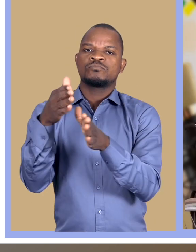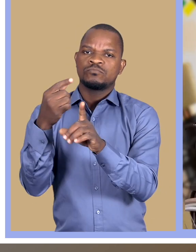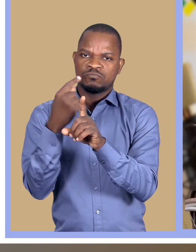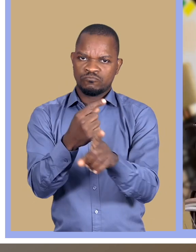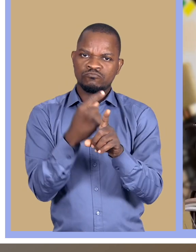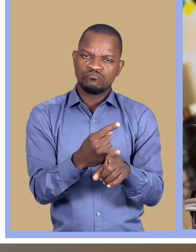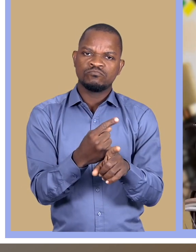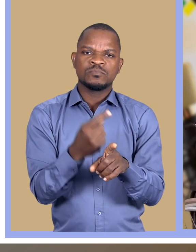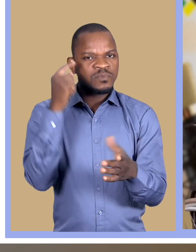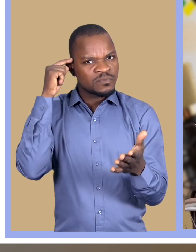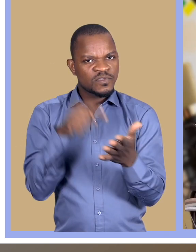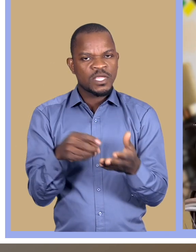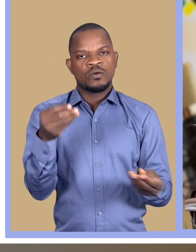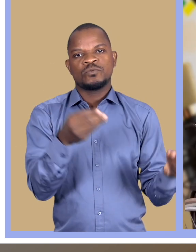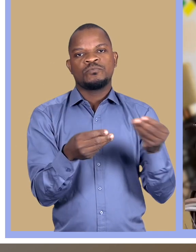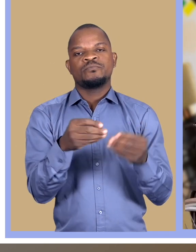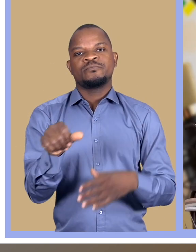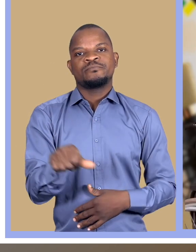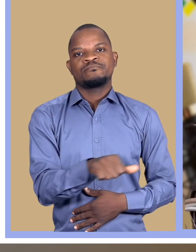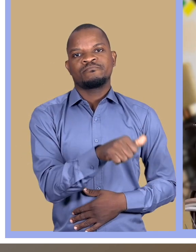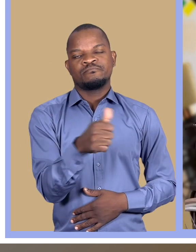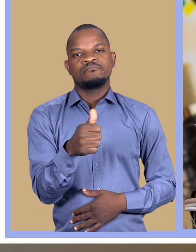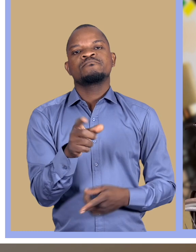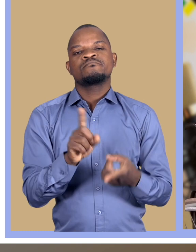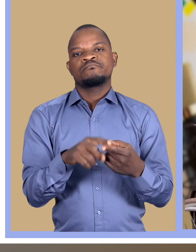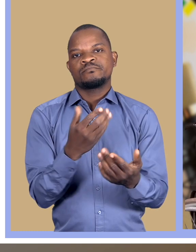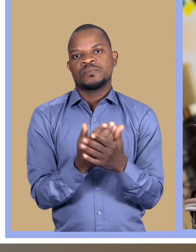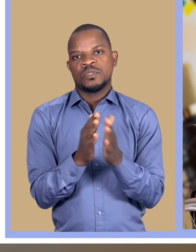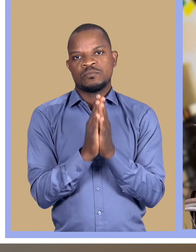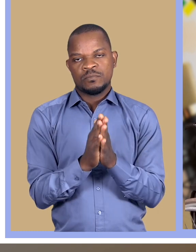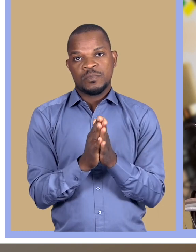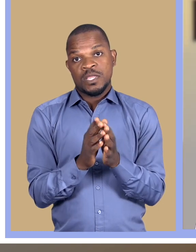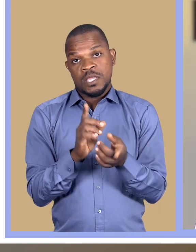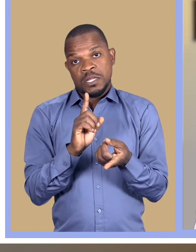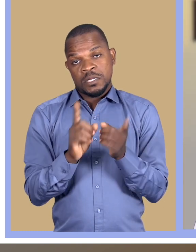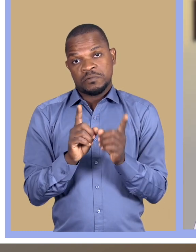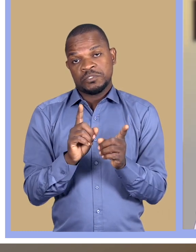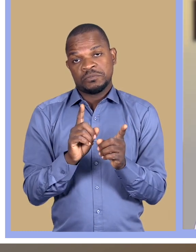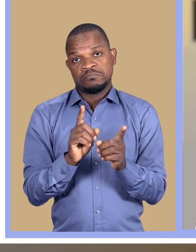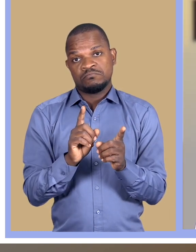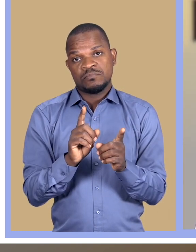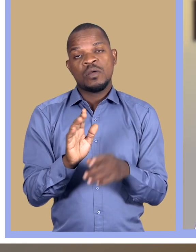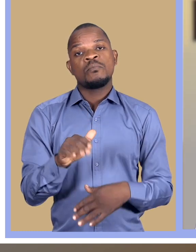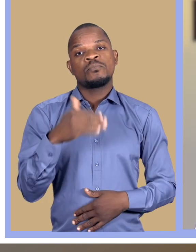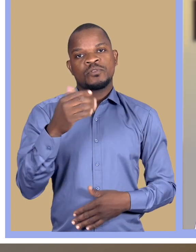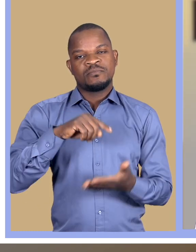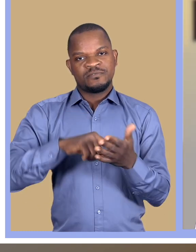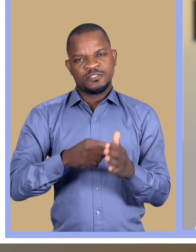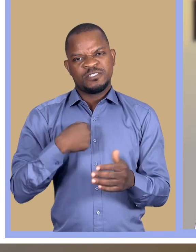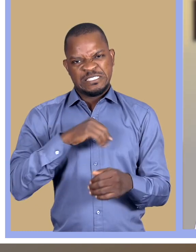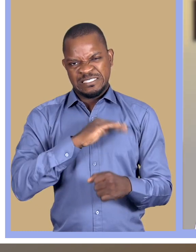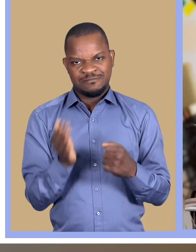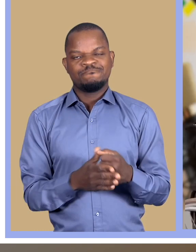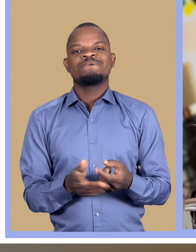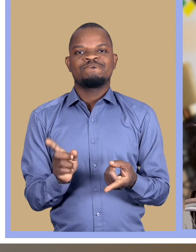esta diferença. Obrigada novamente, espero contar convosco na próxima atividade e também que eu possa